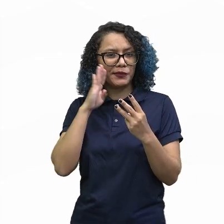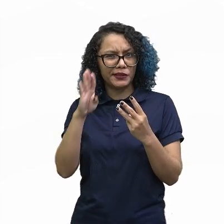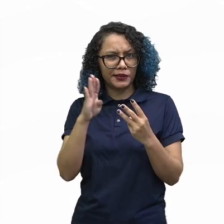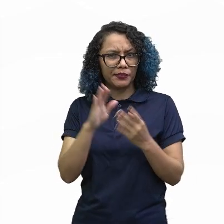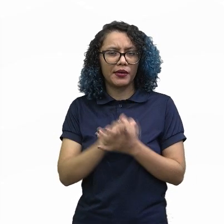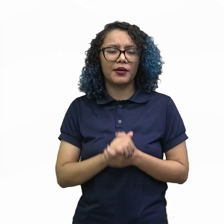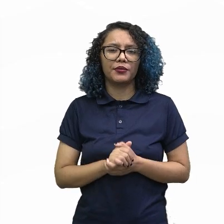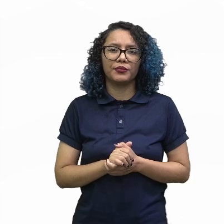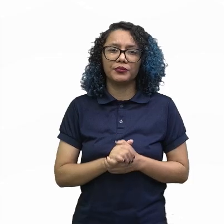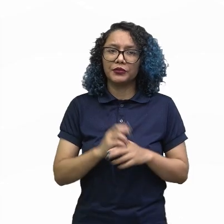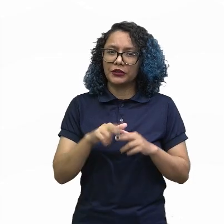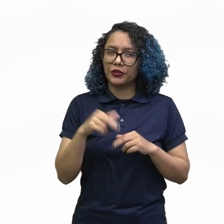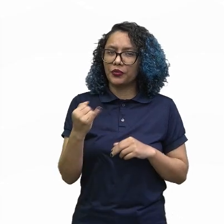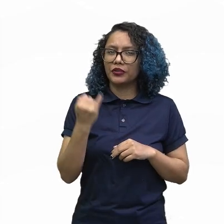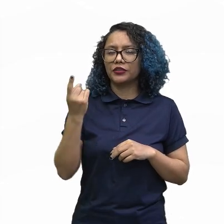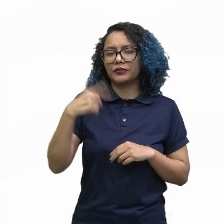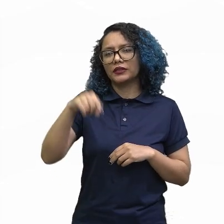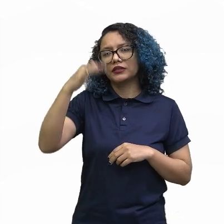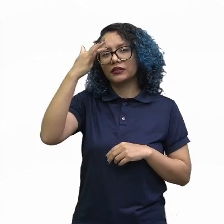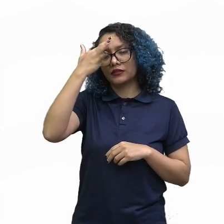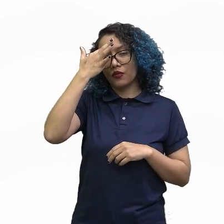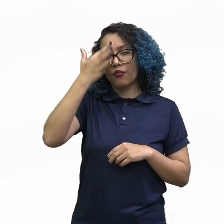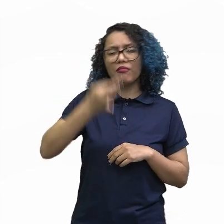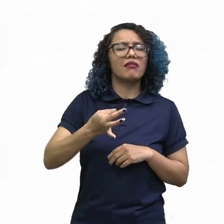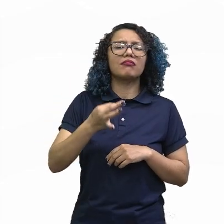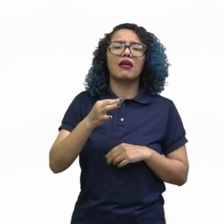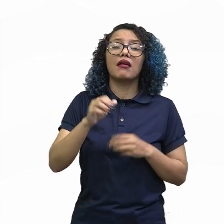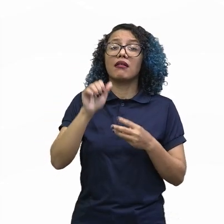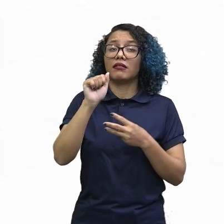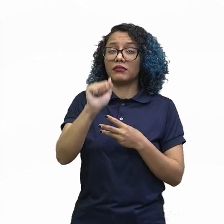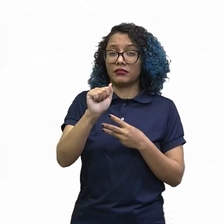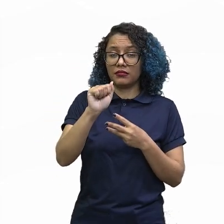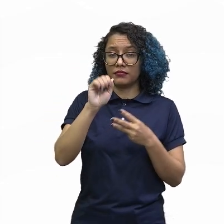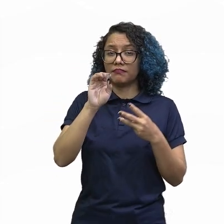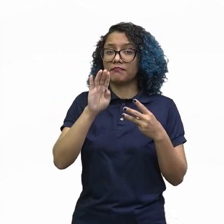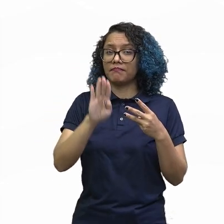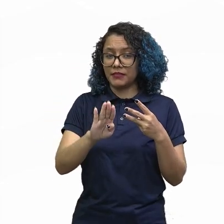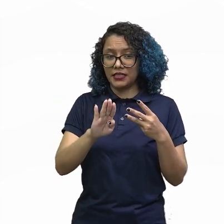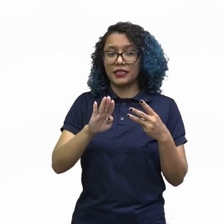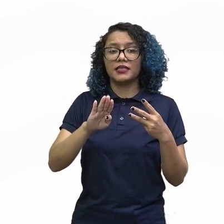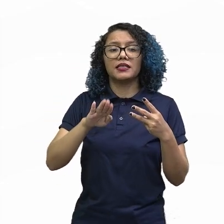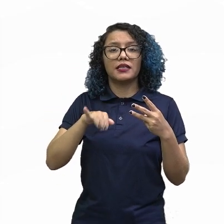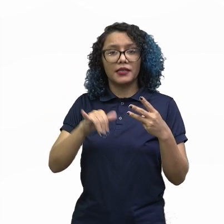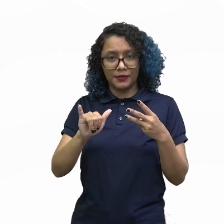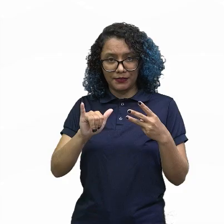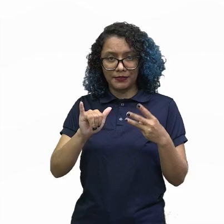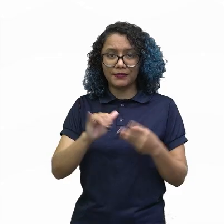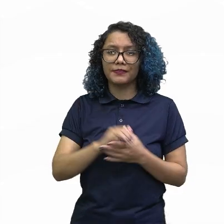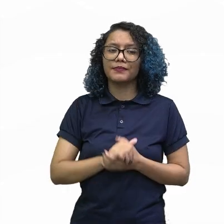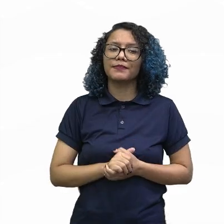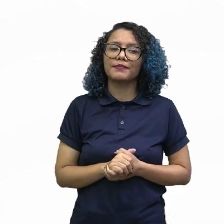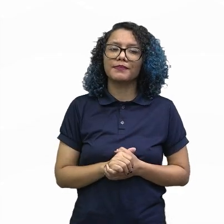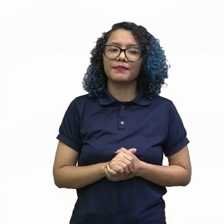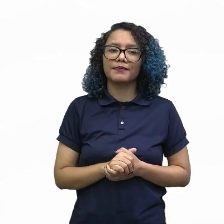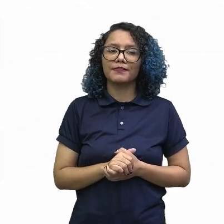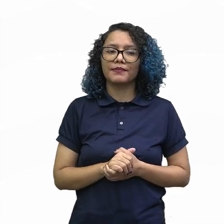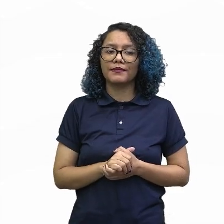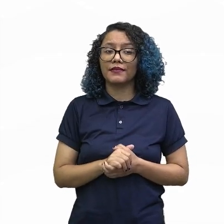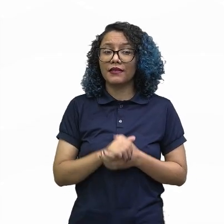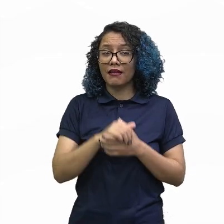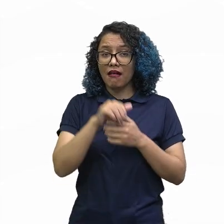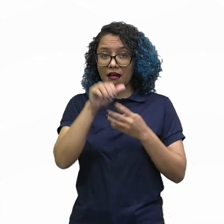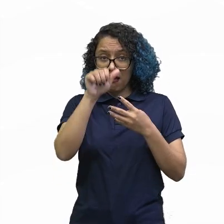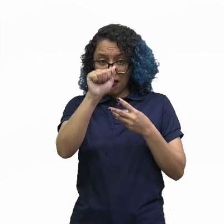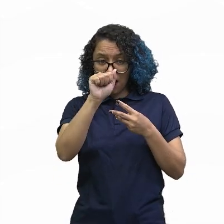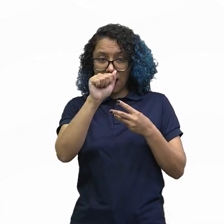é importante você entender que existem a alfa, a beta e a gama. Alfa,